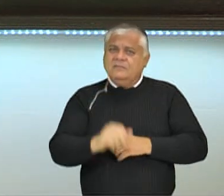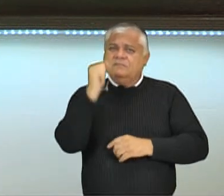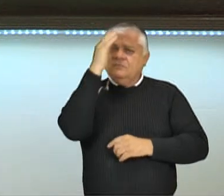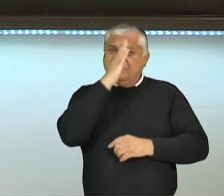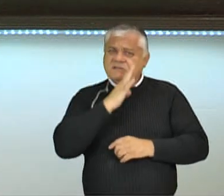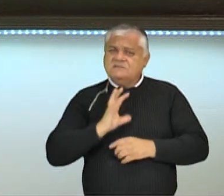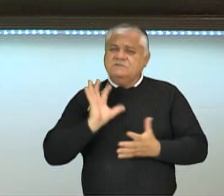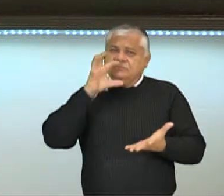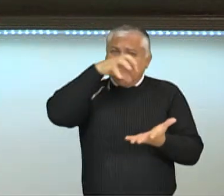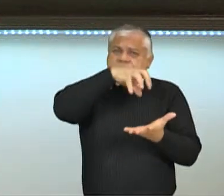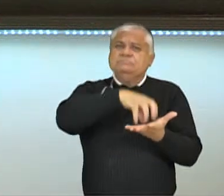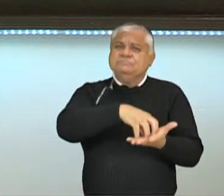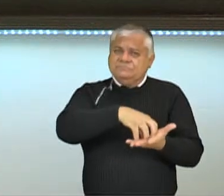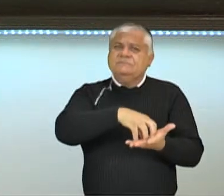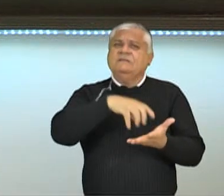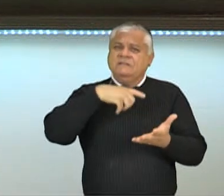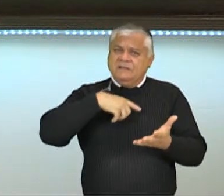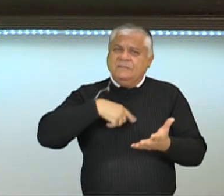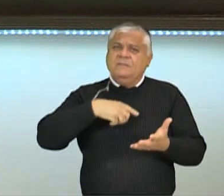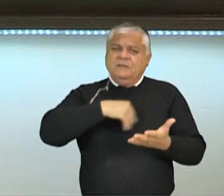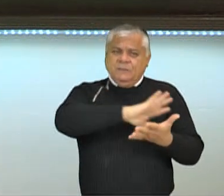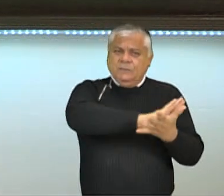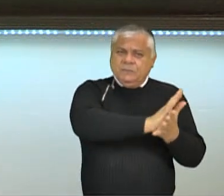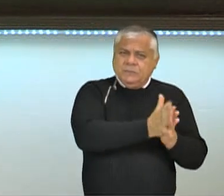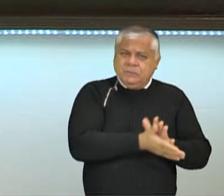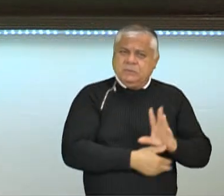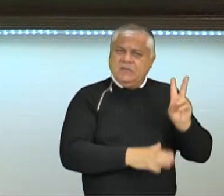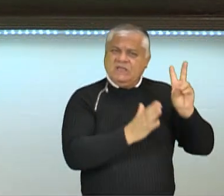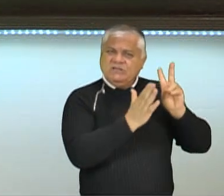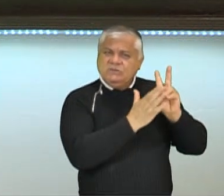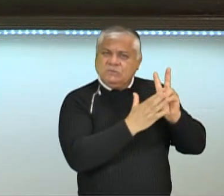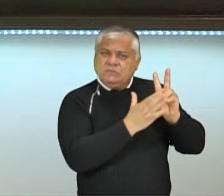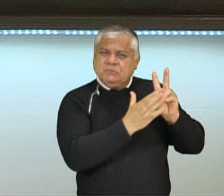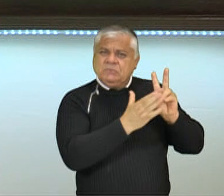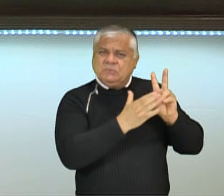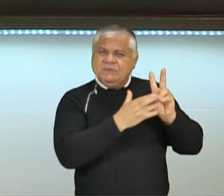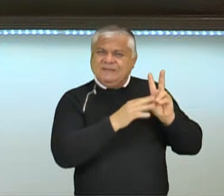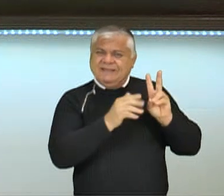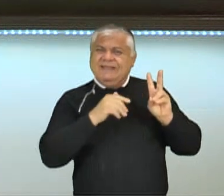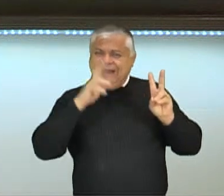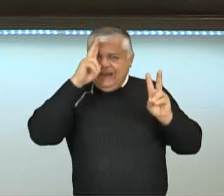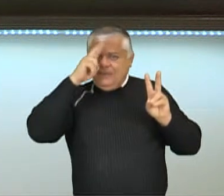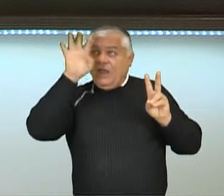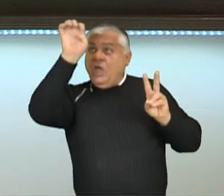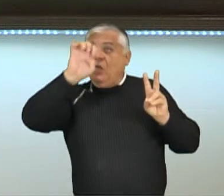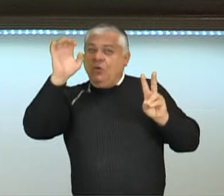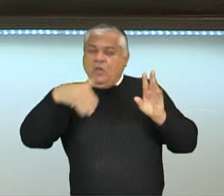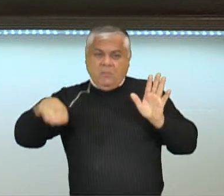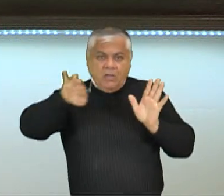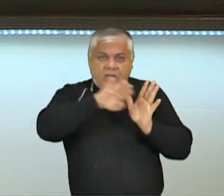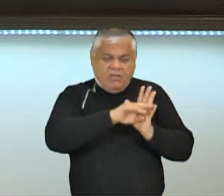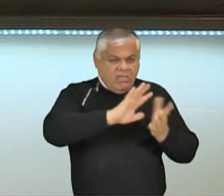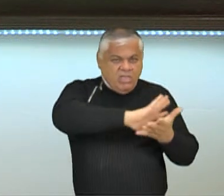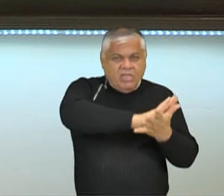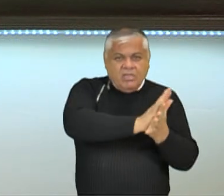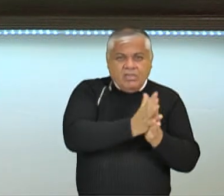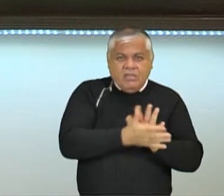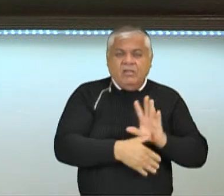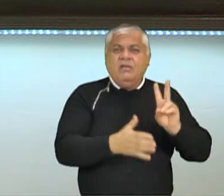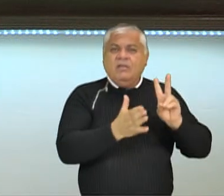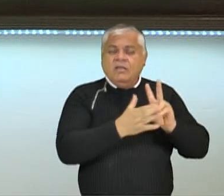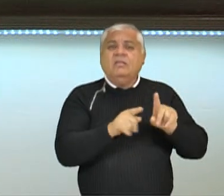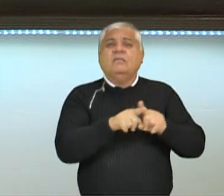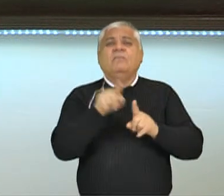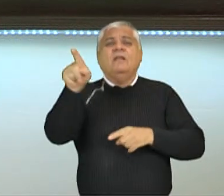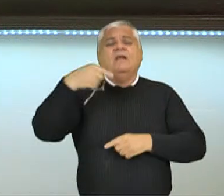questão do ataque aos indígenas, o genocídio que aconteceu contra os povos indígenas. Temos a questão da